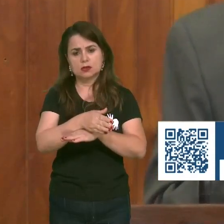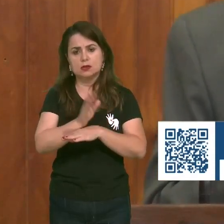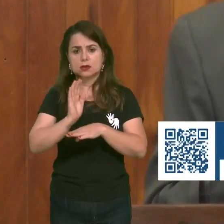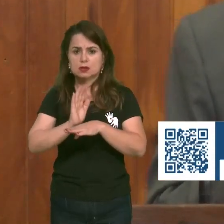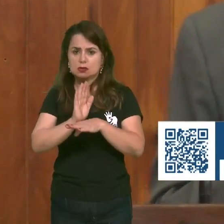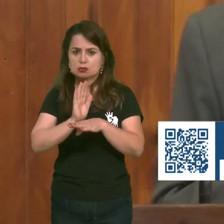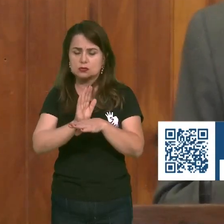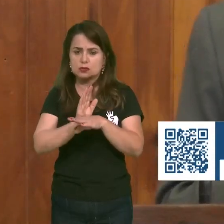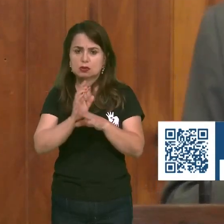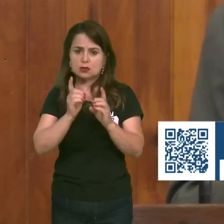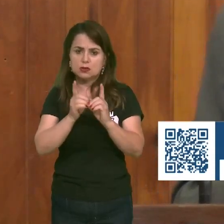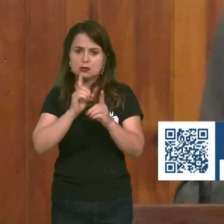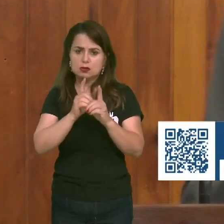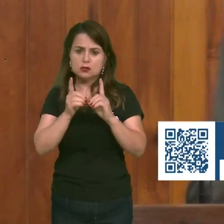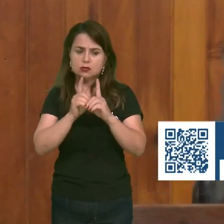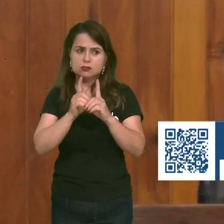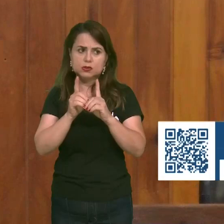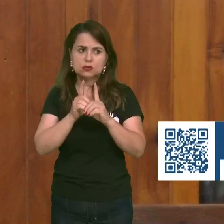esse atendimento